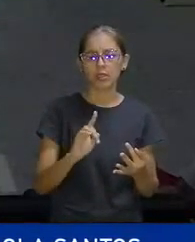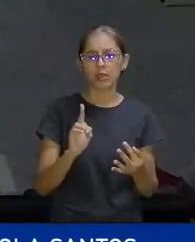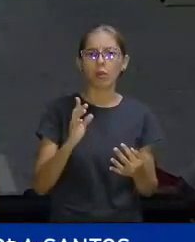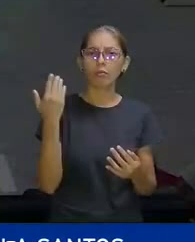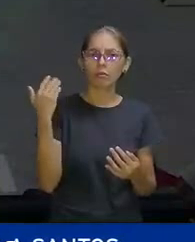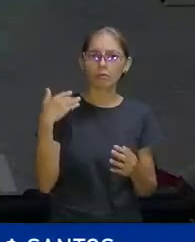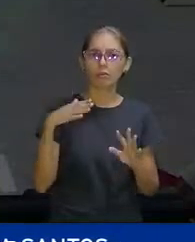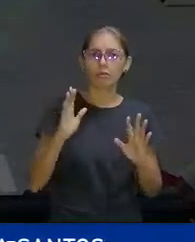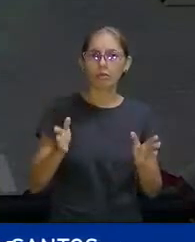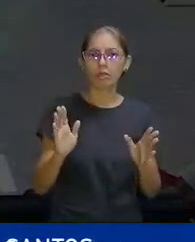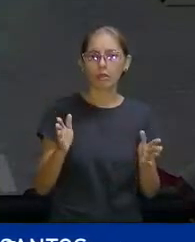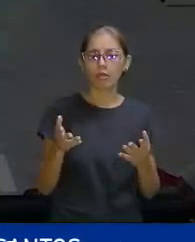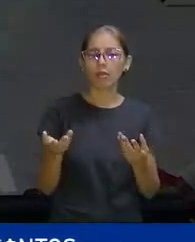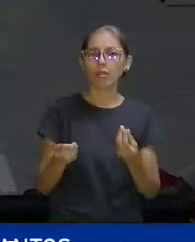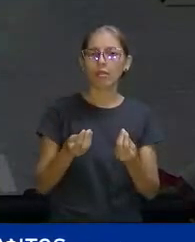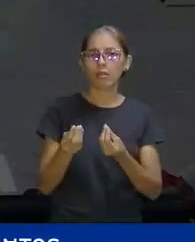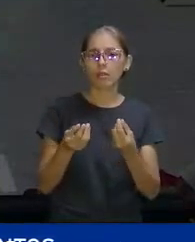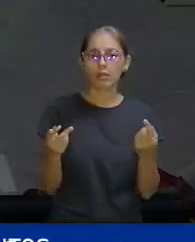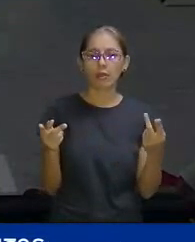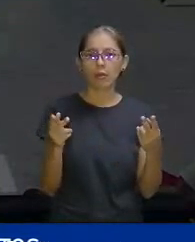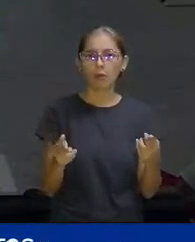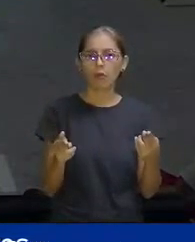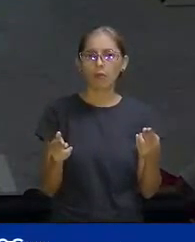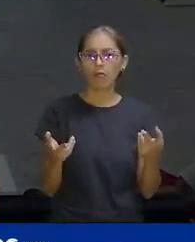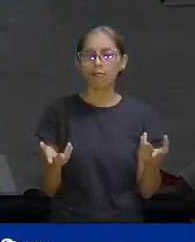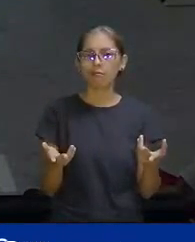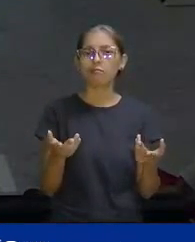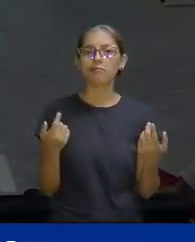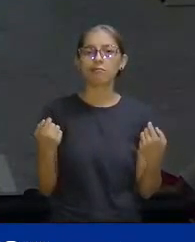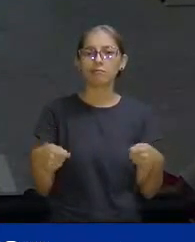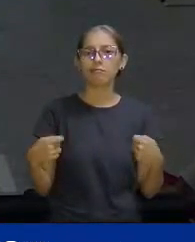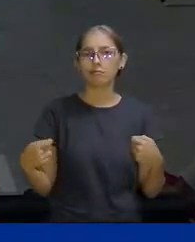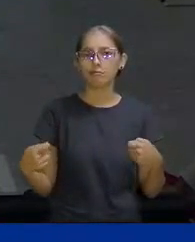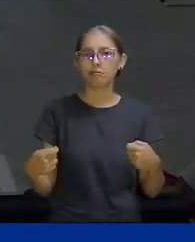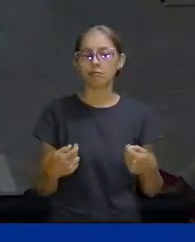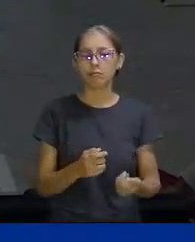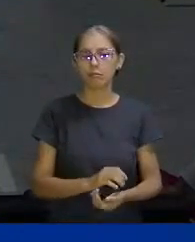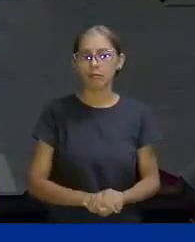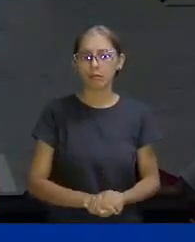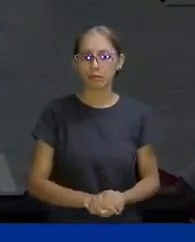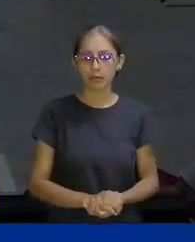anteriormente, tá? Sob pena, tá, de estarmos verdadeiramente, tá,